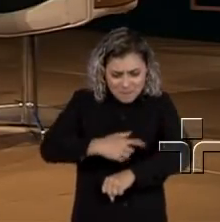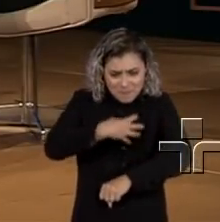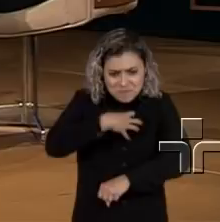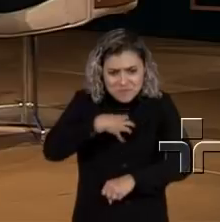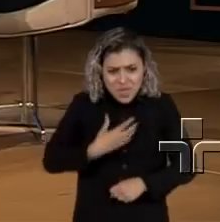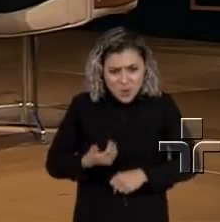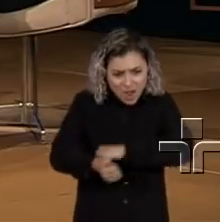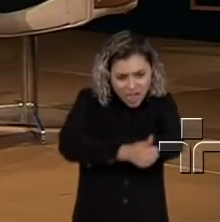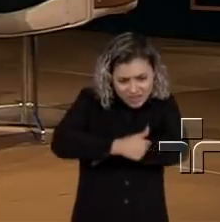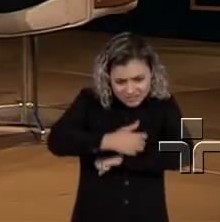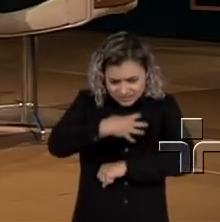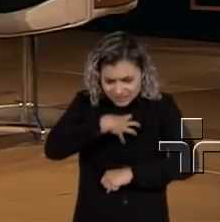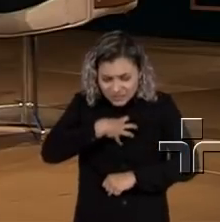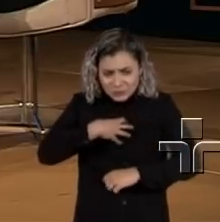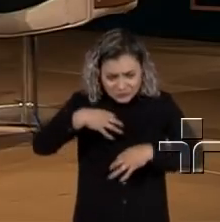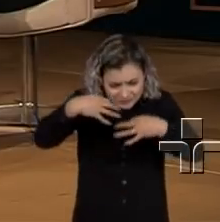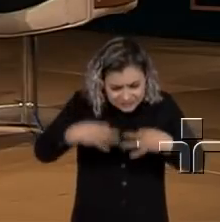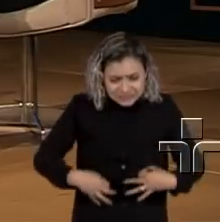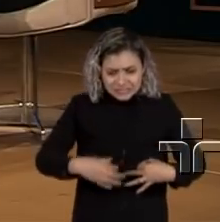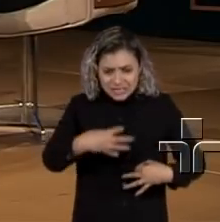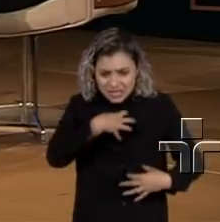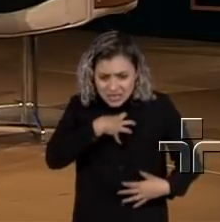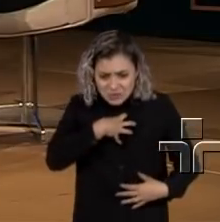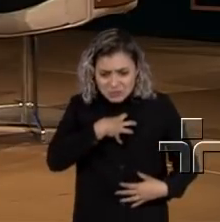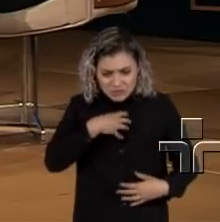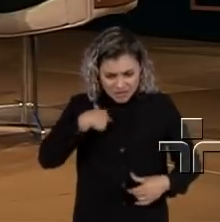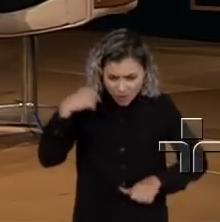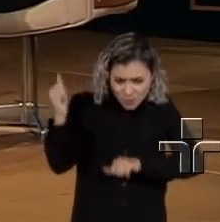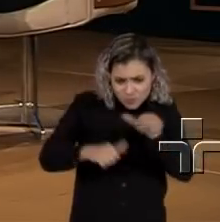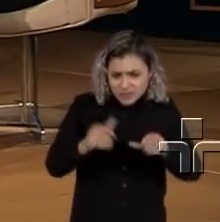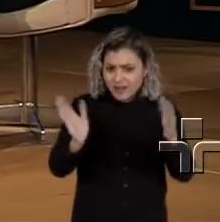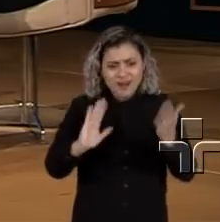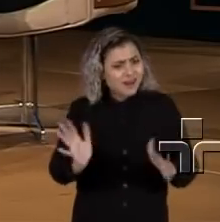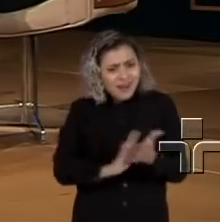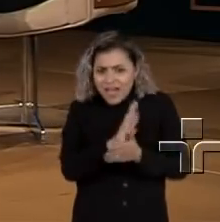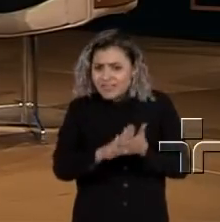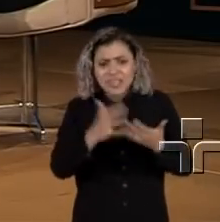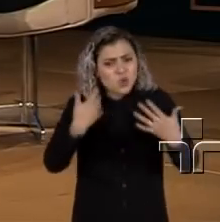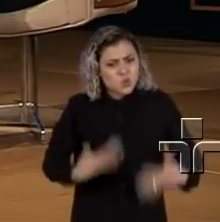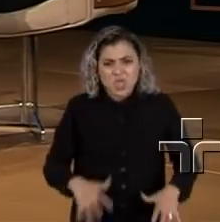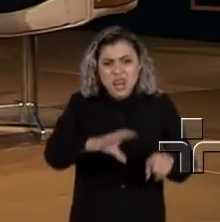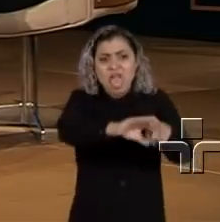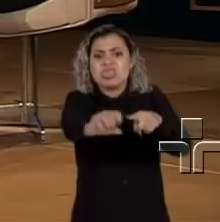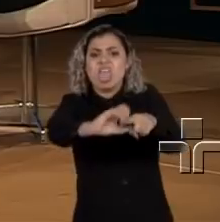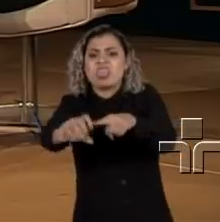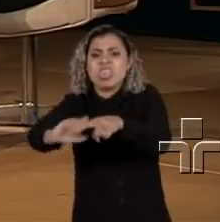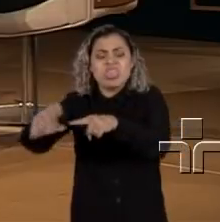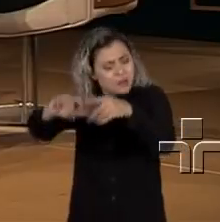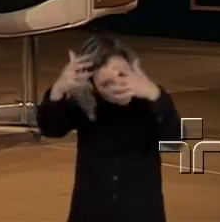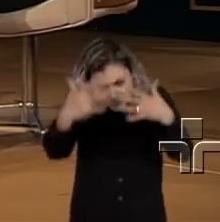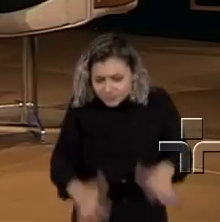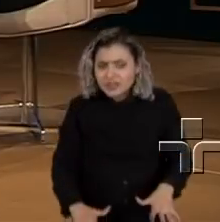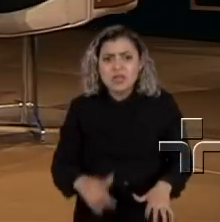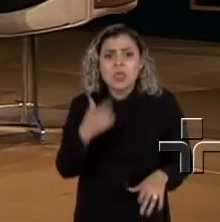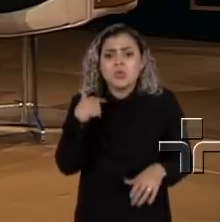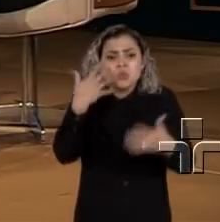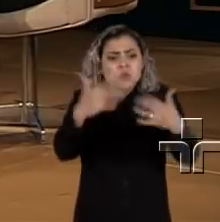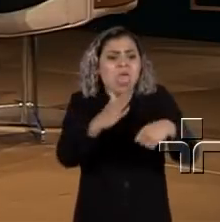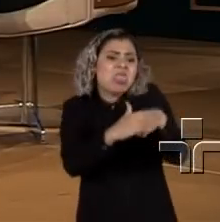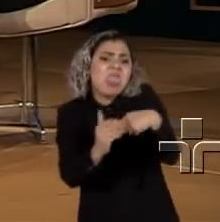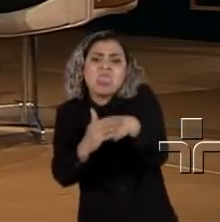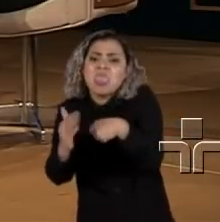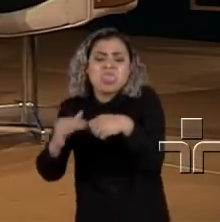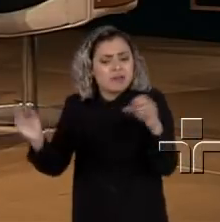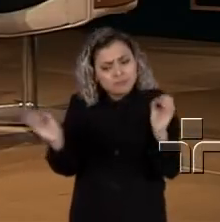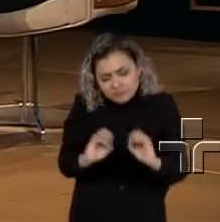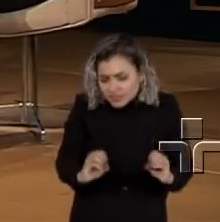que eu não ia mudar minha personalidade, que eu não ia puxar o saco de ninguém, que eu não ia fazer isso, que eu não ia babar o ovo de ninguém, que eu